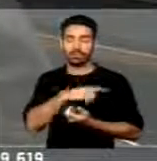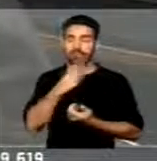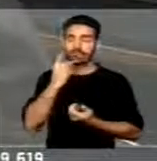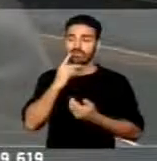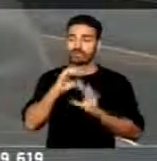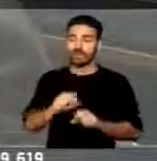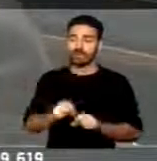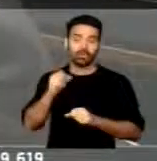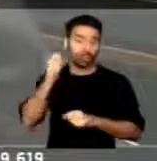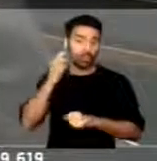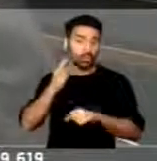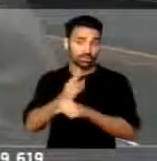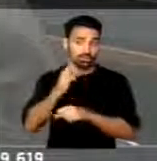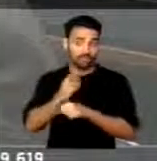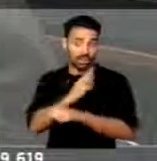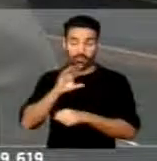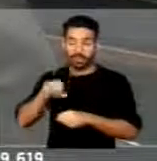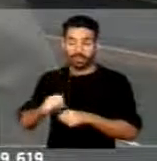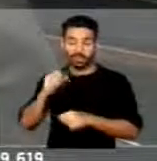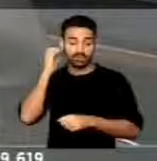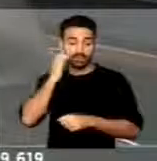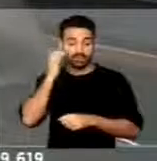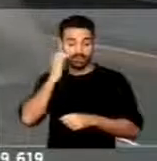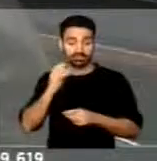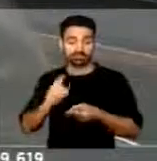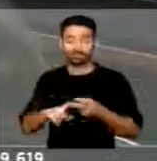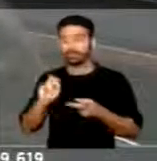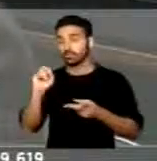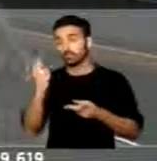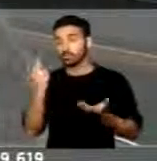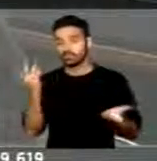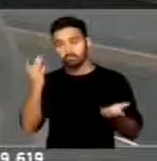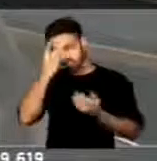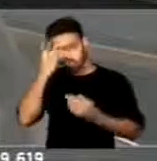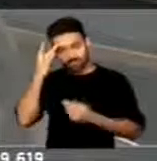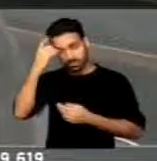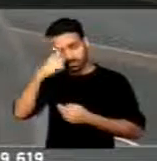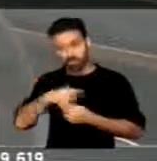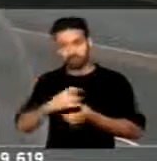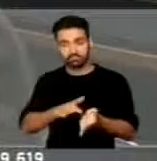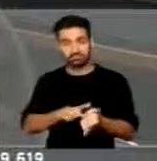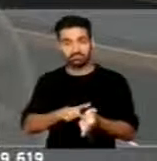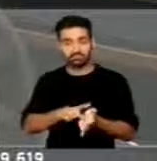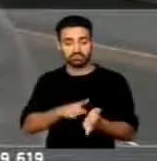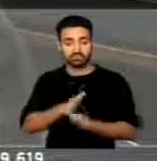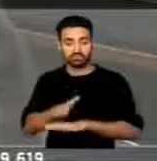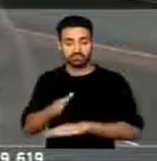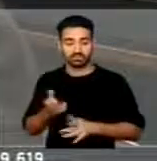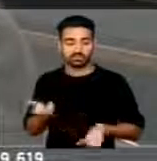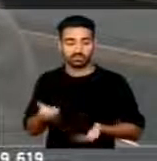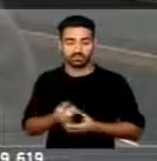WhatsApp, do aparelho, ou a infiltração de agentes